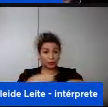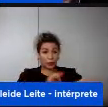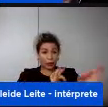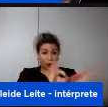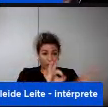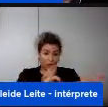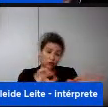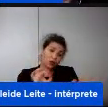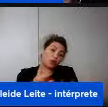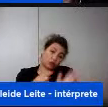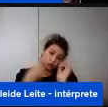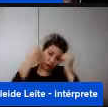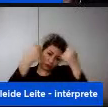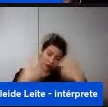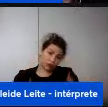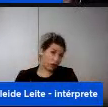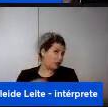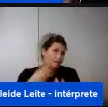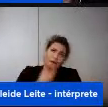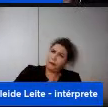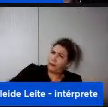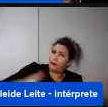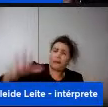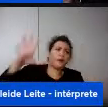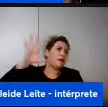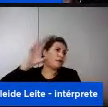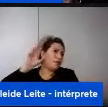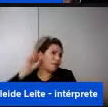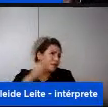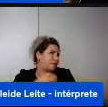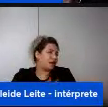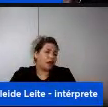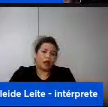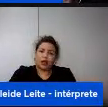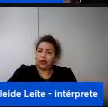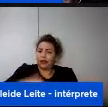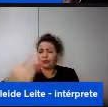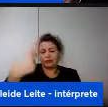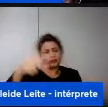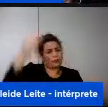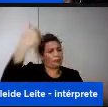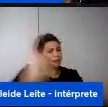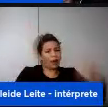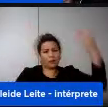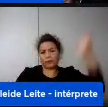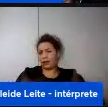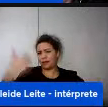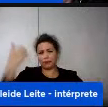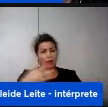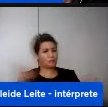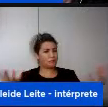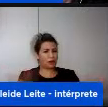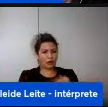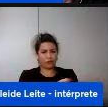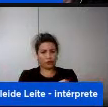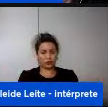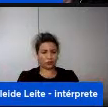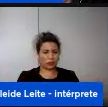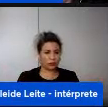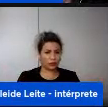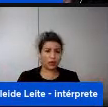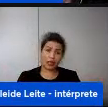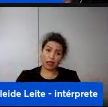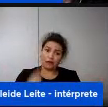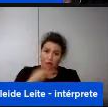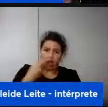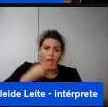essa razão. Senão nós ficaríamos ouvindo eternamente aqui sua exposição, que é maravilhosa. Eu vou correr um pouquinho